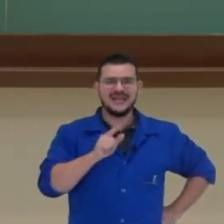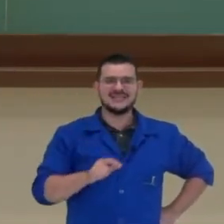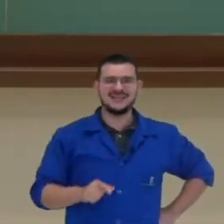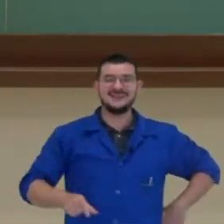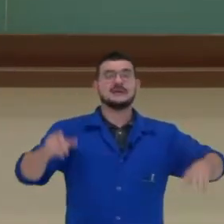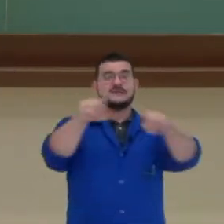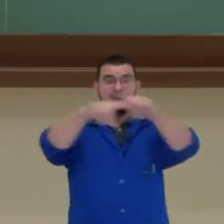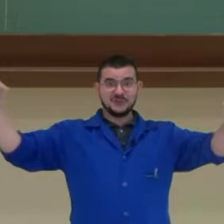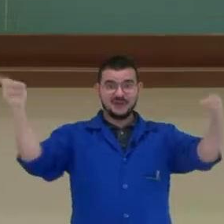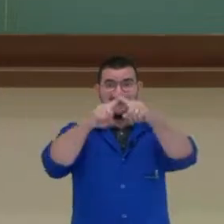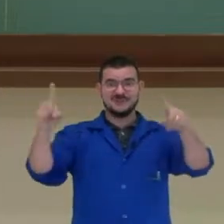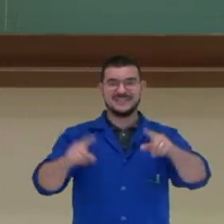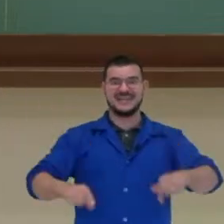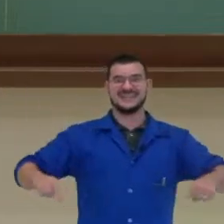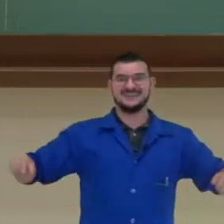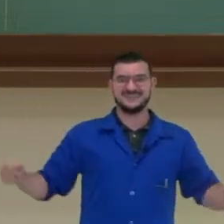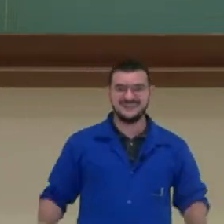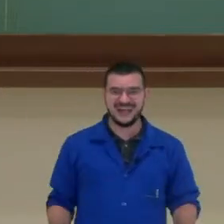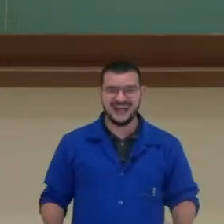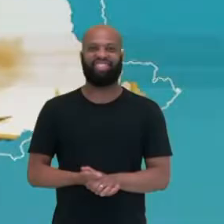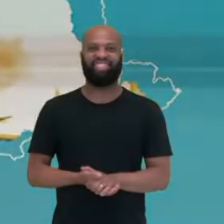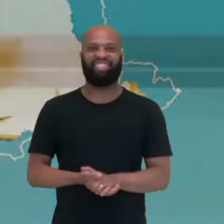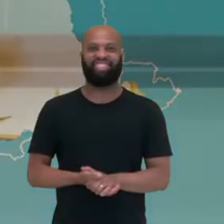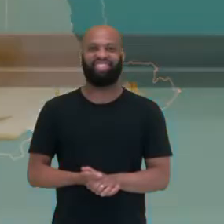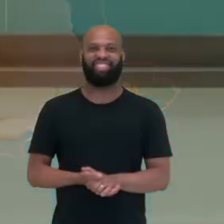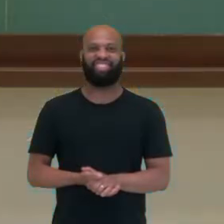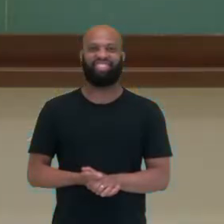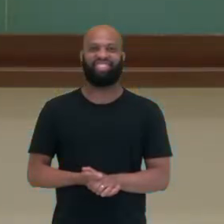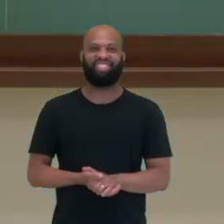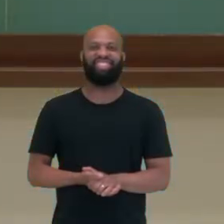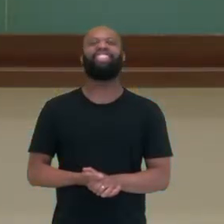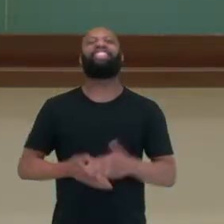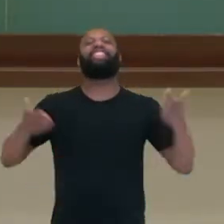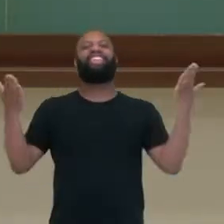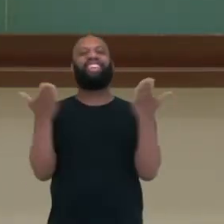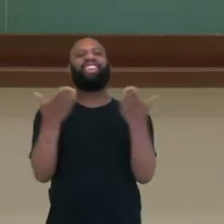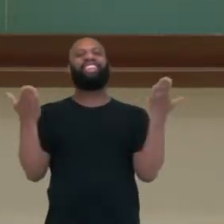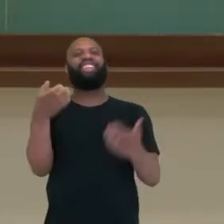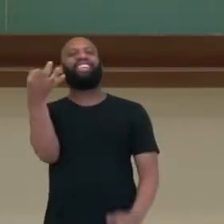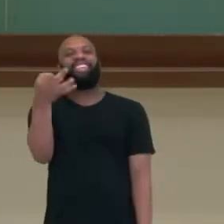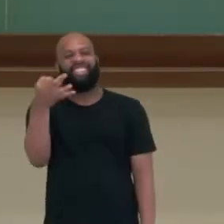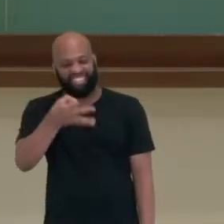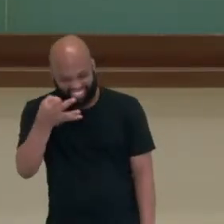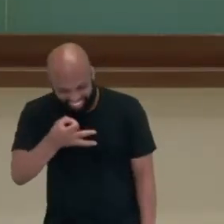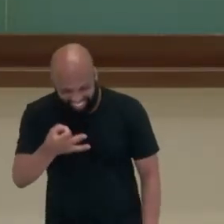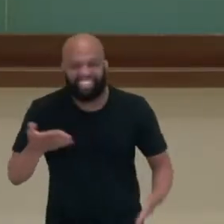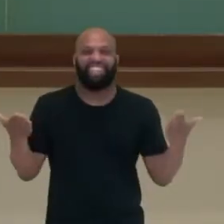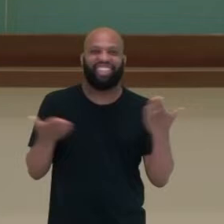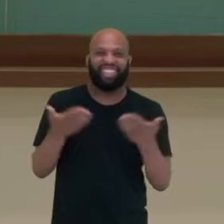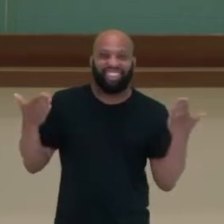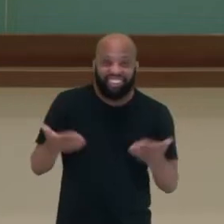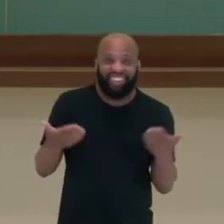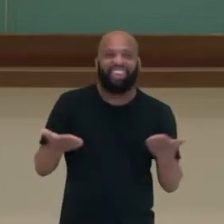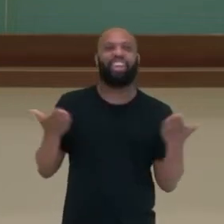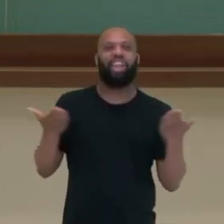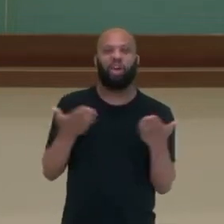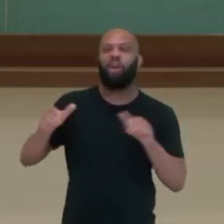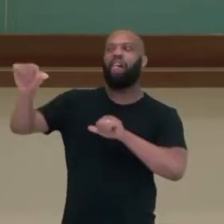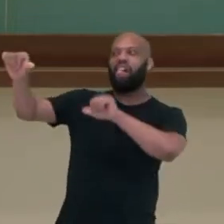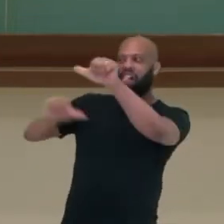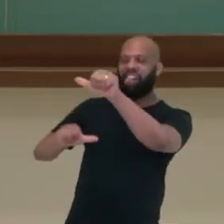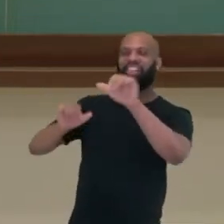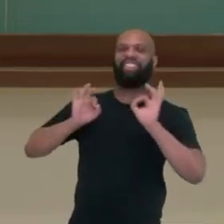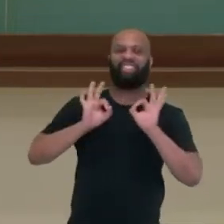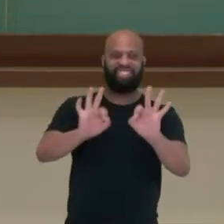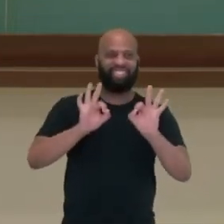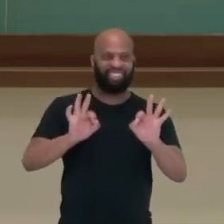Bora lá, então? Vamos trocar, moçada! Vamos lá! Agora sim! Todo mundo no lugar certo, né?